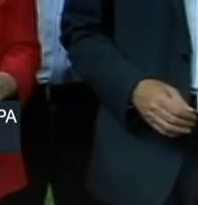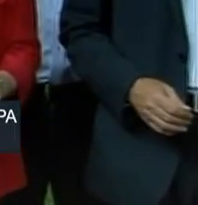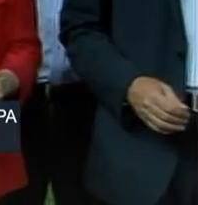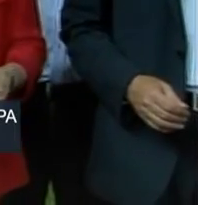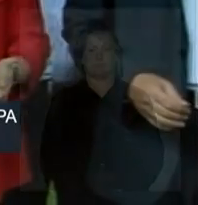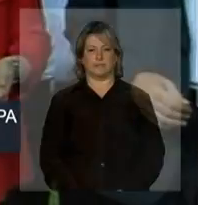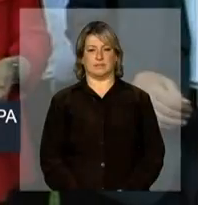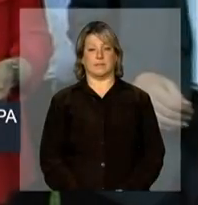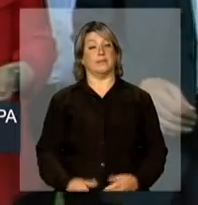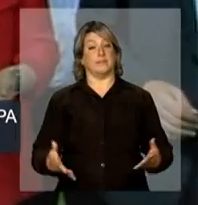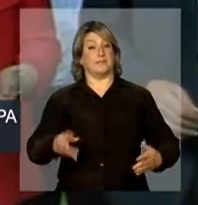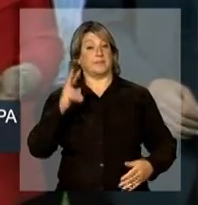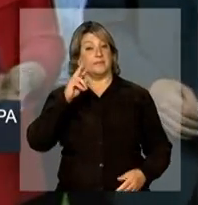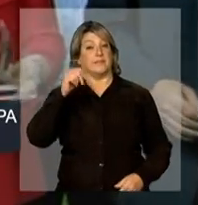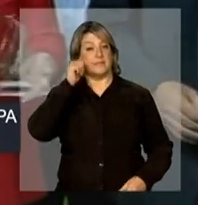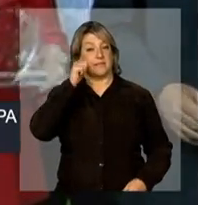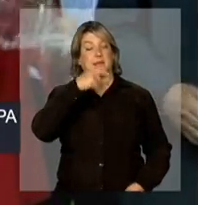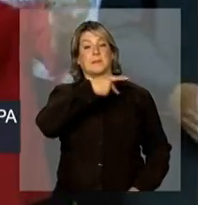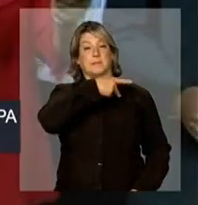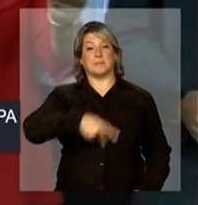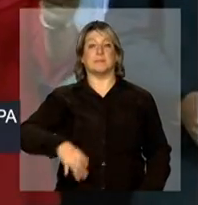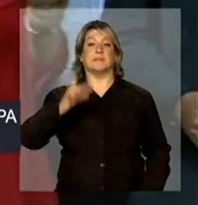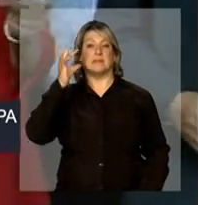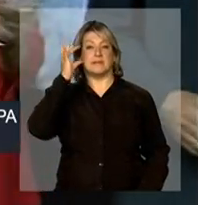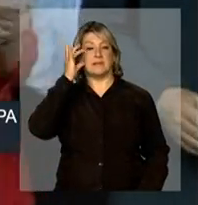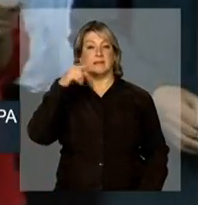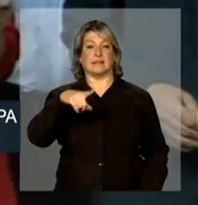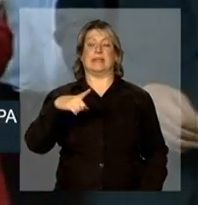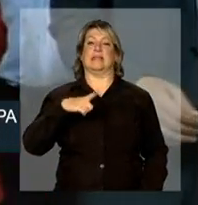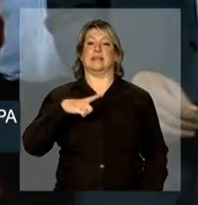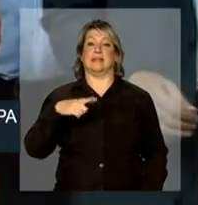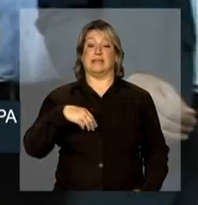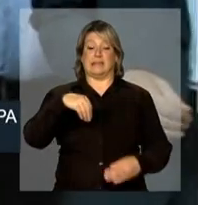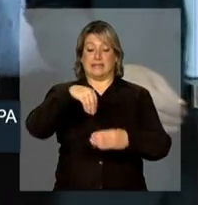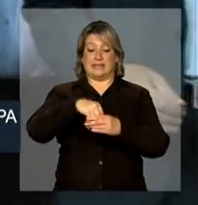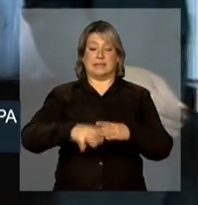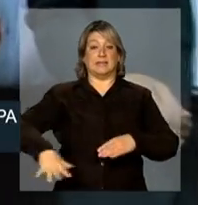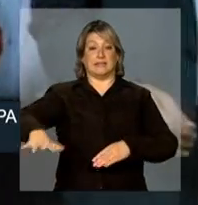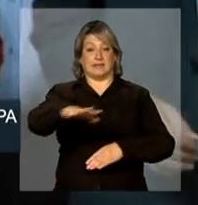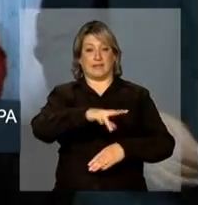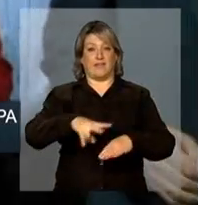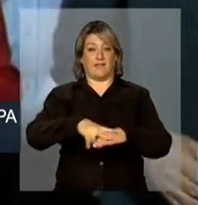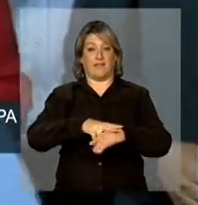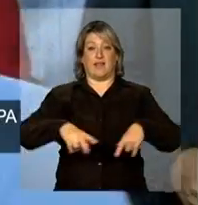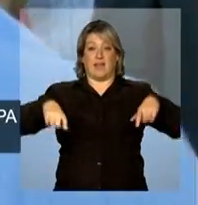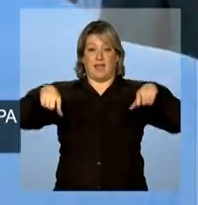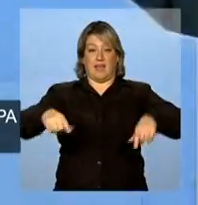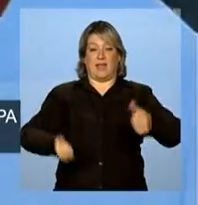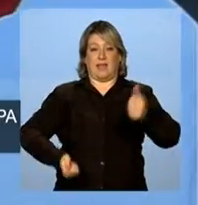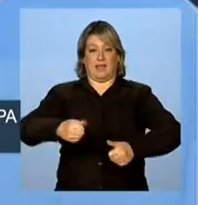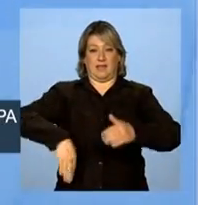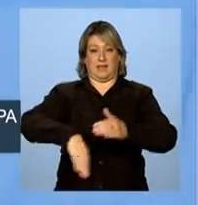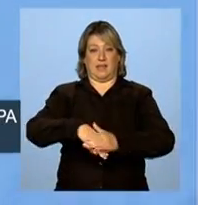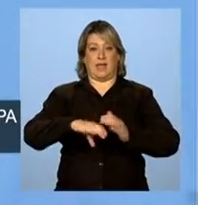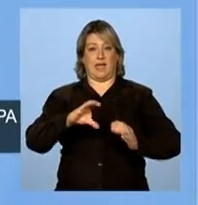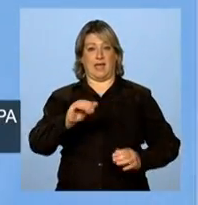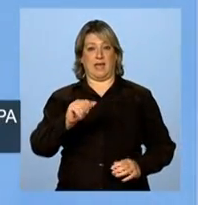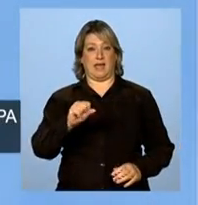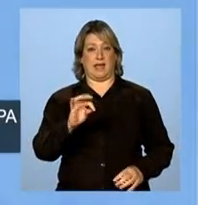Acompanhamos a imagem da presidenta Dilma Rousseff no campo do Arena Castelão, em